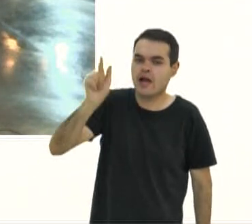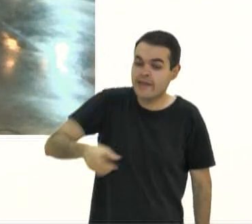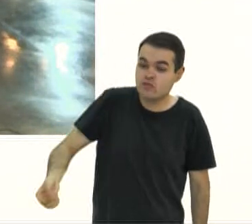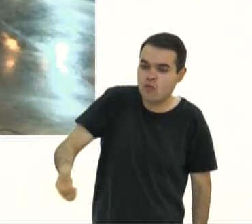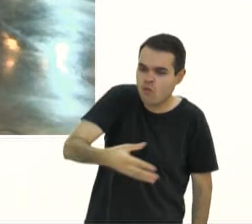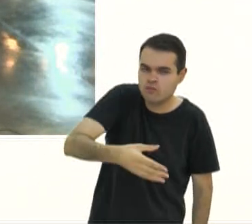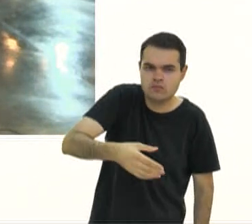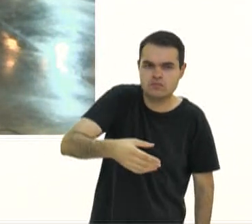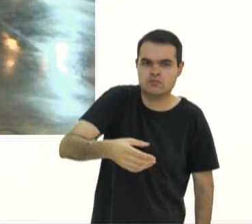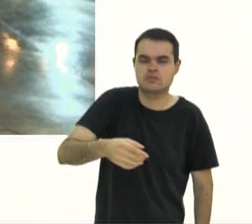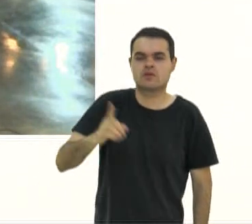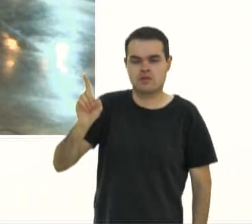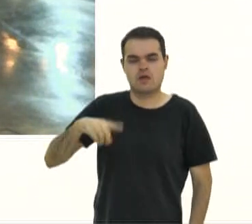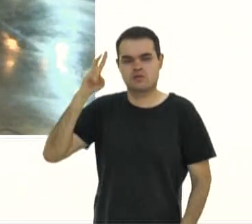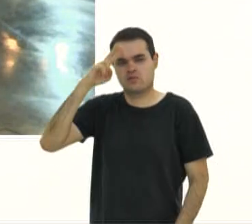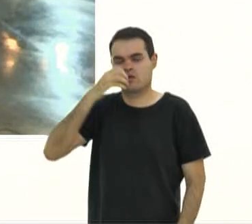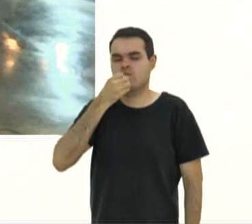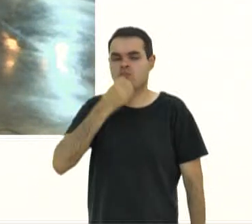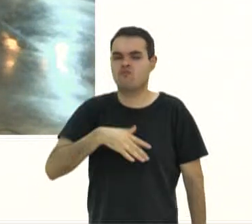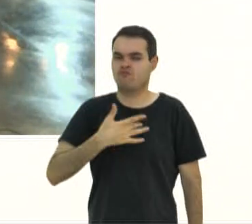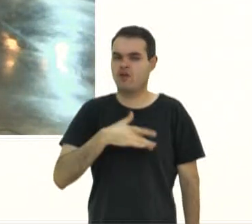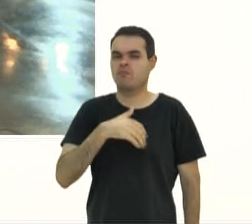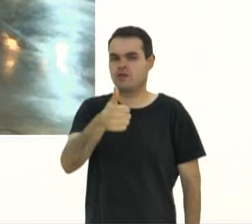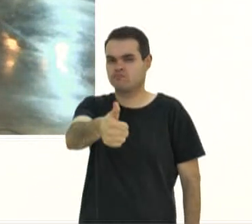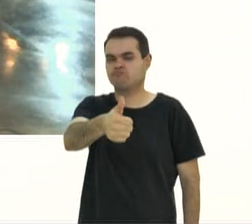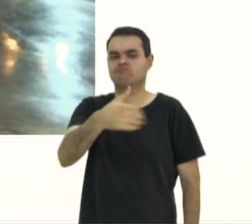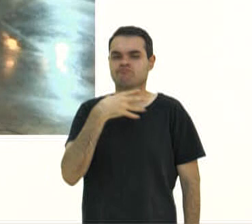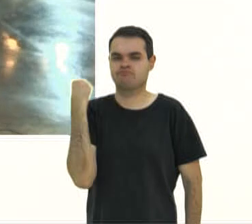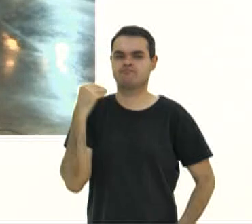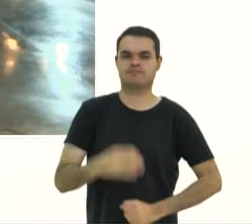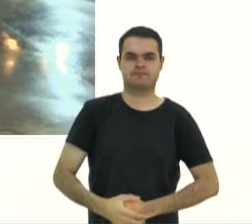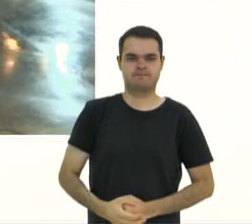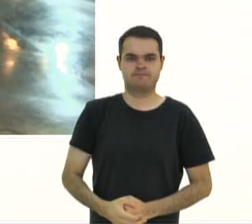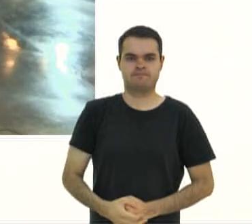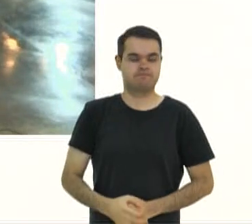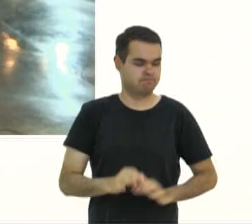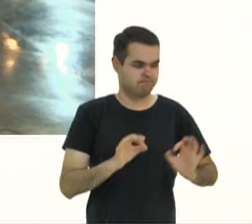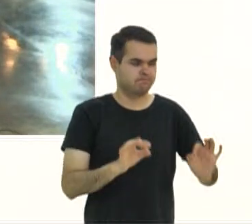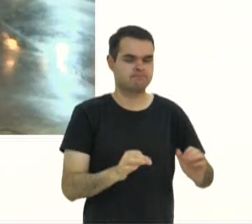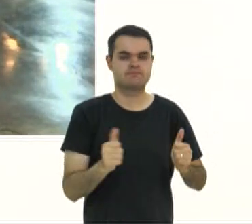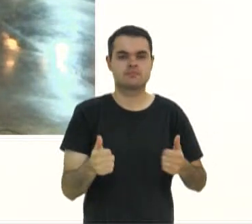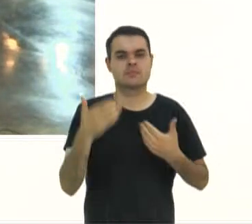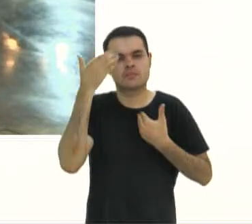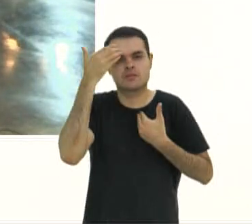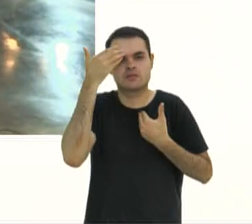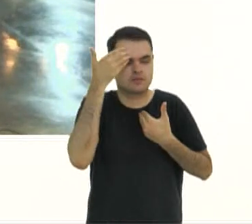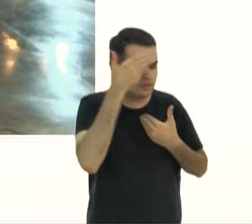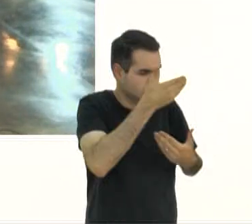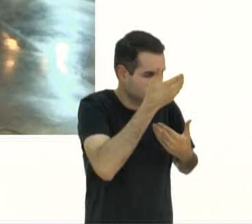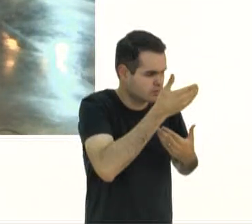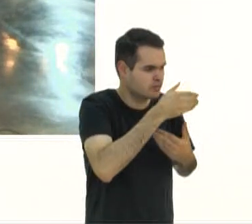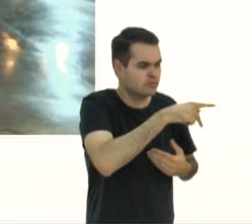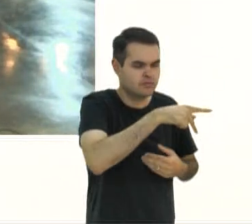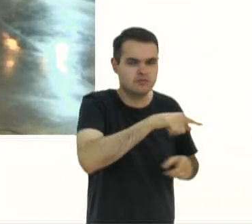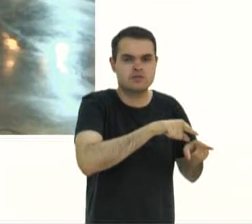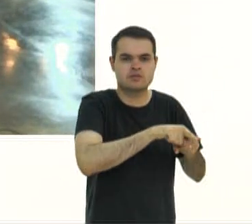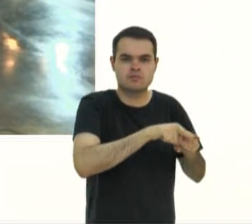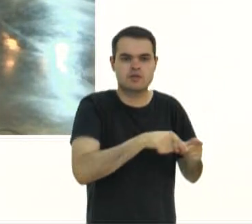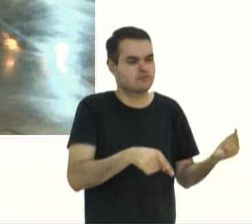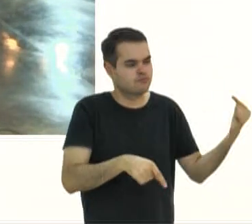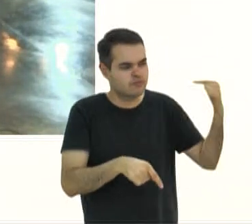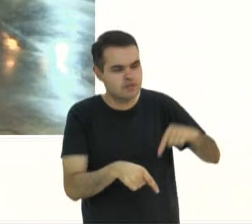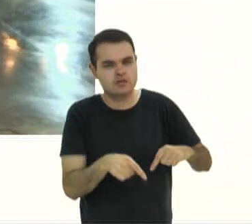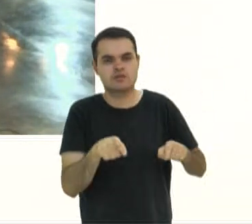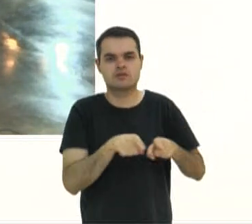E essa história vale a pena a gente ouvir. Com certeza. Então, assim, eu gostaria de agradecer ao senhor, professor, e aqui também ao Parque da Ciência,